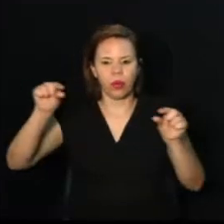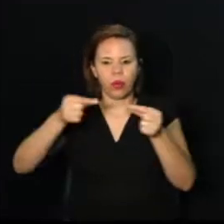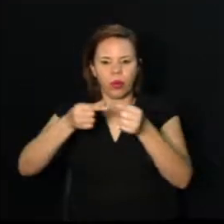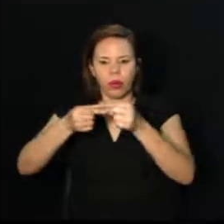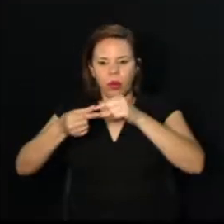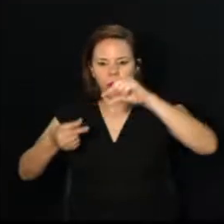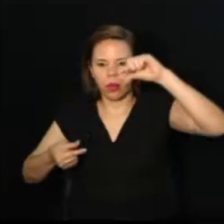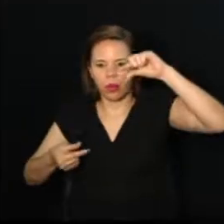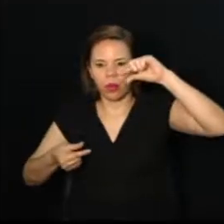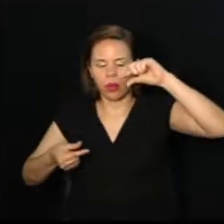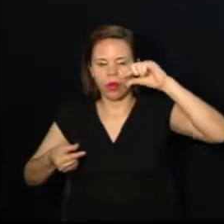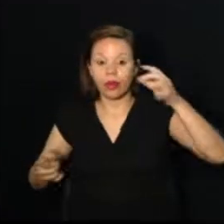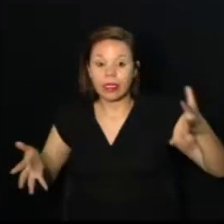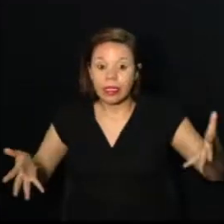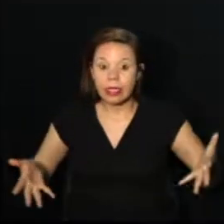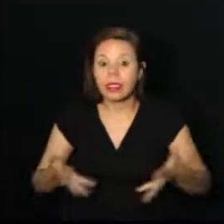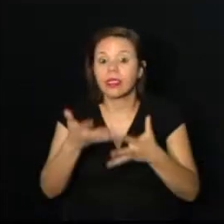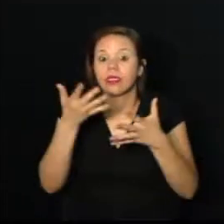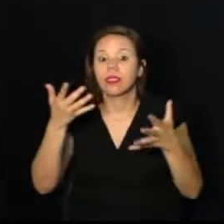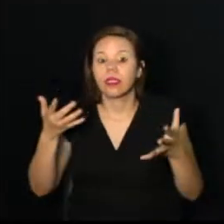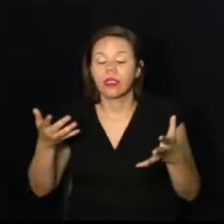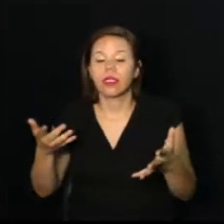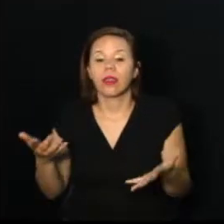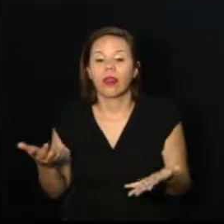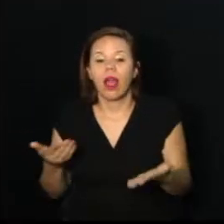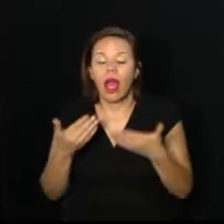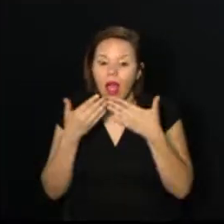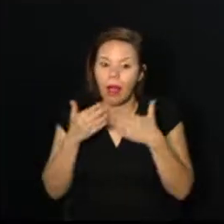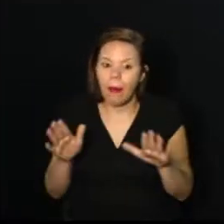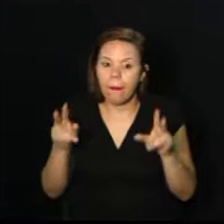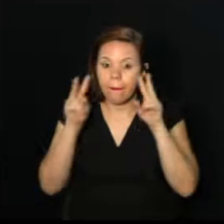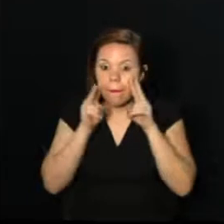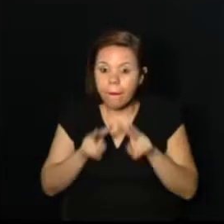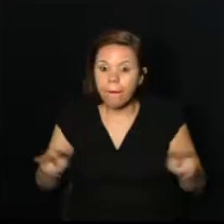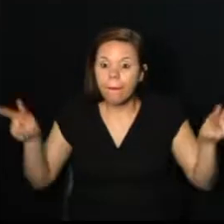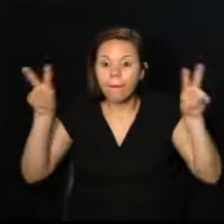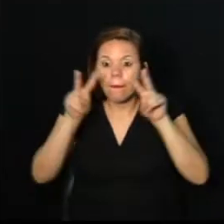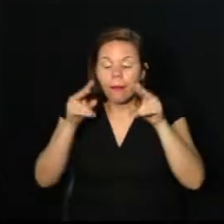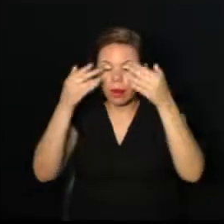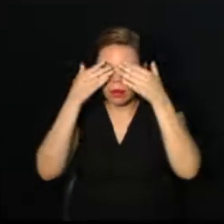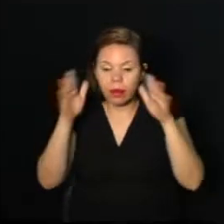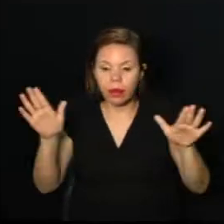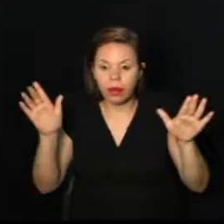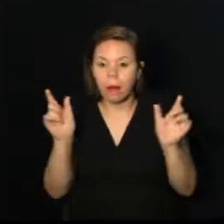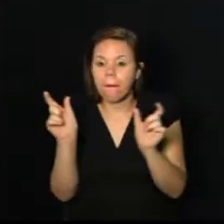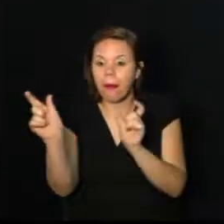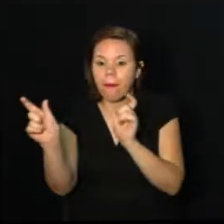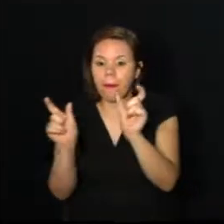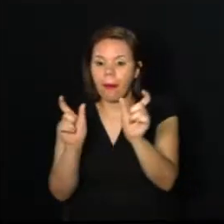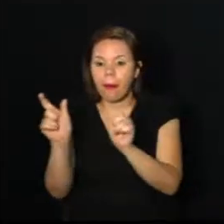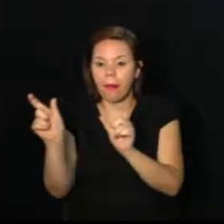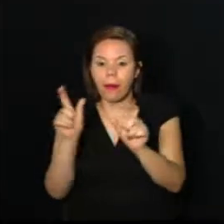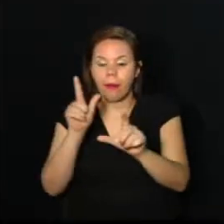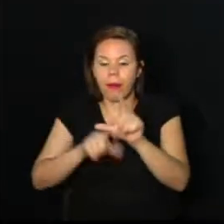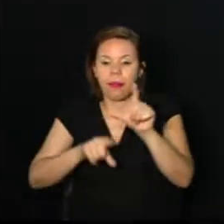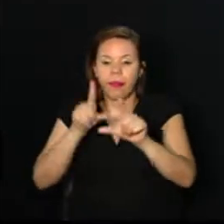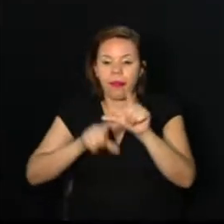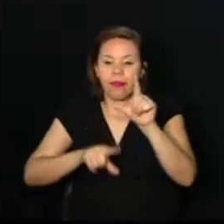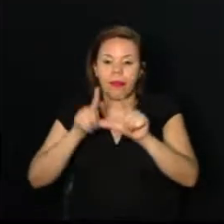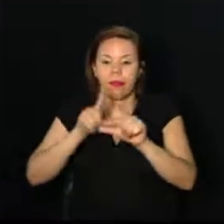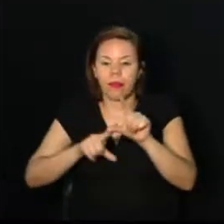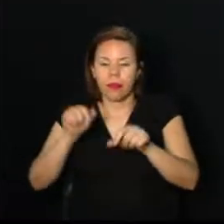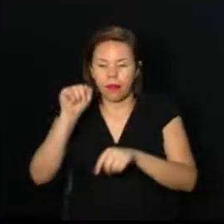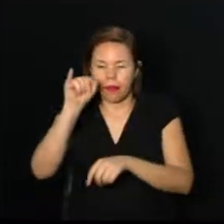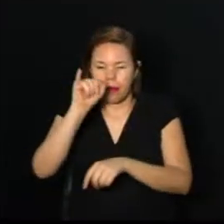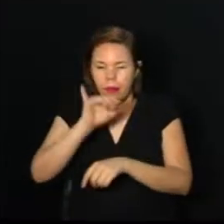vão ativar a visualização de toda a palavra, de toda a letra, de toda a